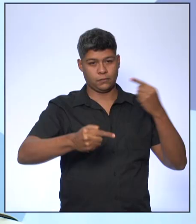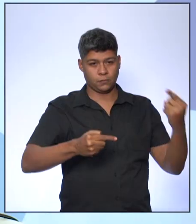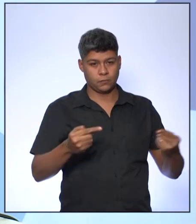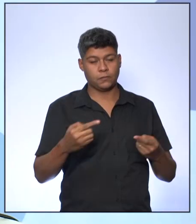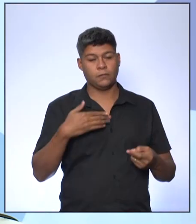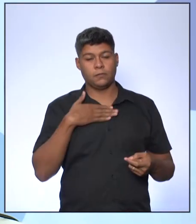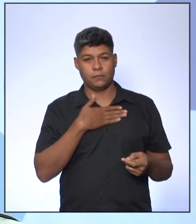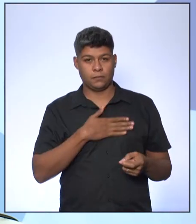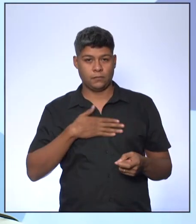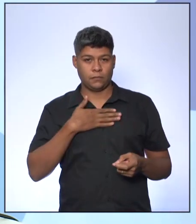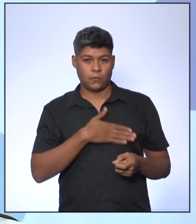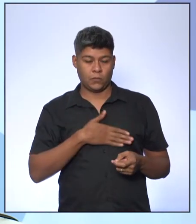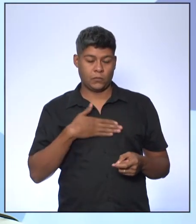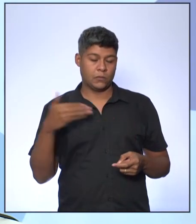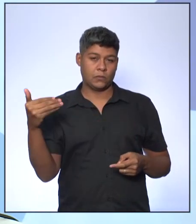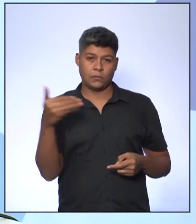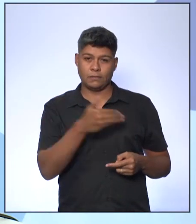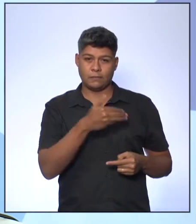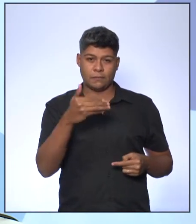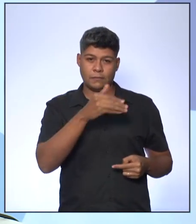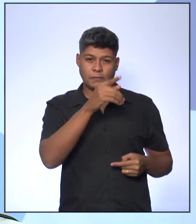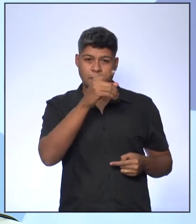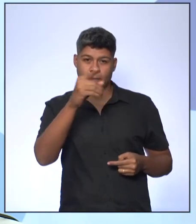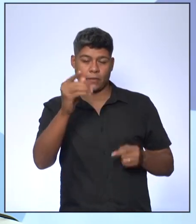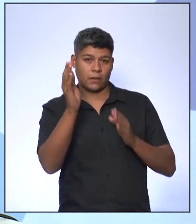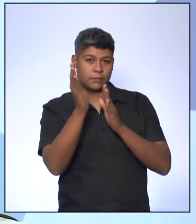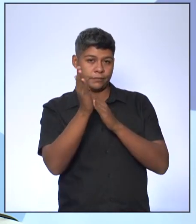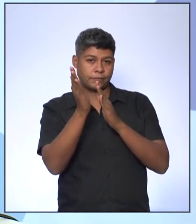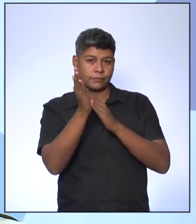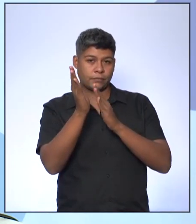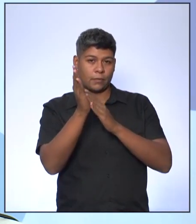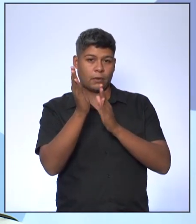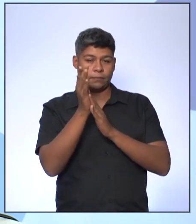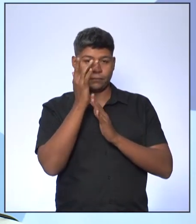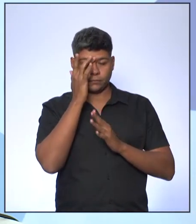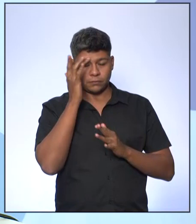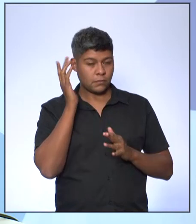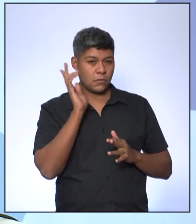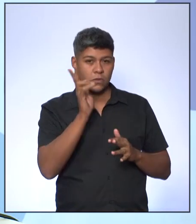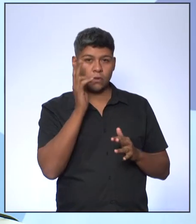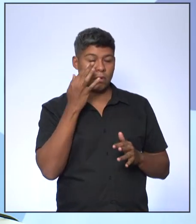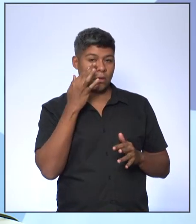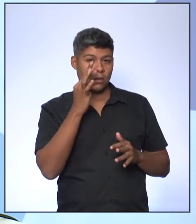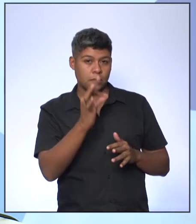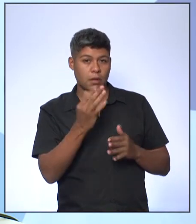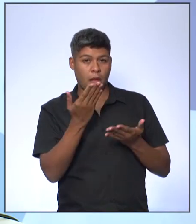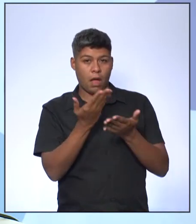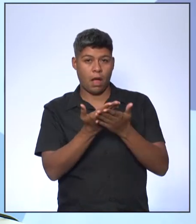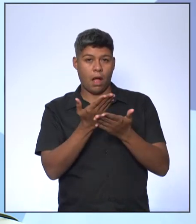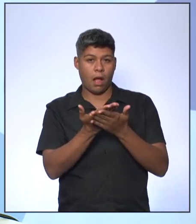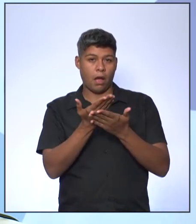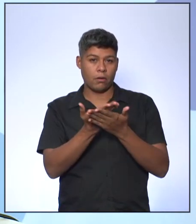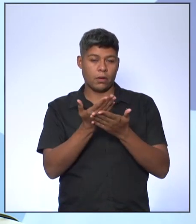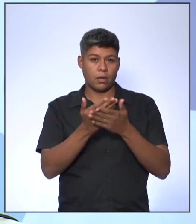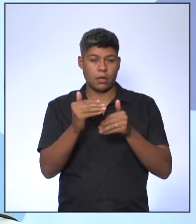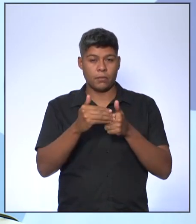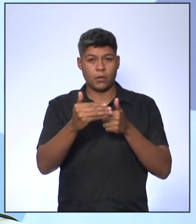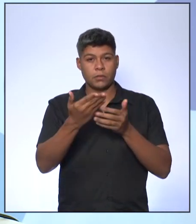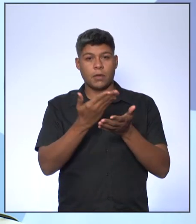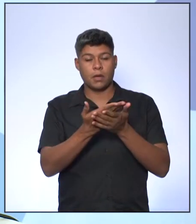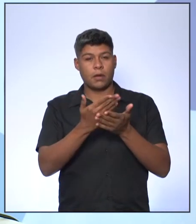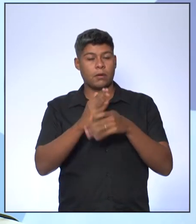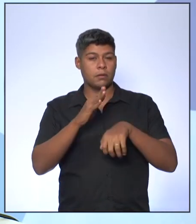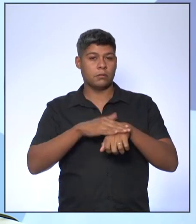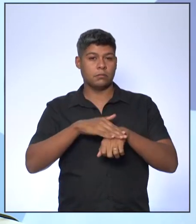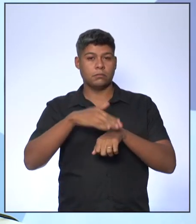eu fiquei muito satisfeito com a participação de vocês. Parabéns, galera. Continuem assistindo às aulas. E nas próximas aulas terá